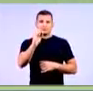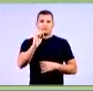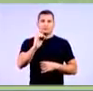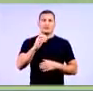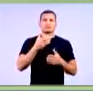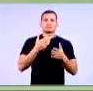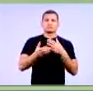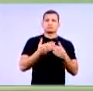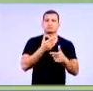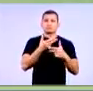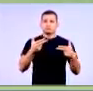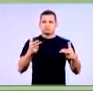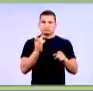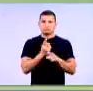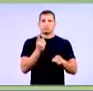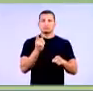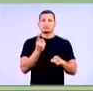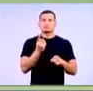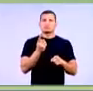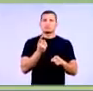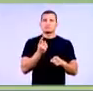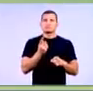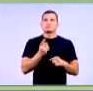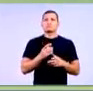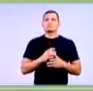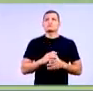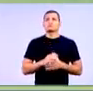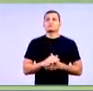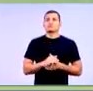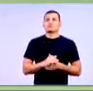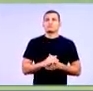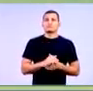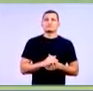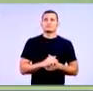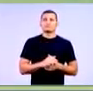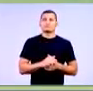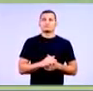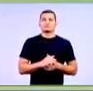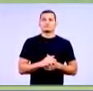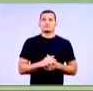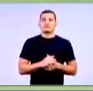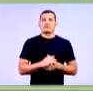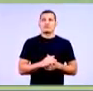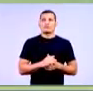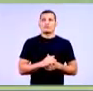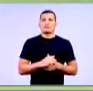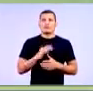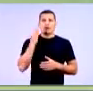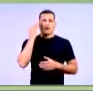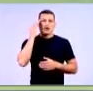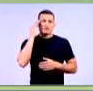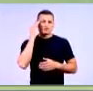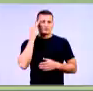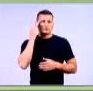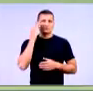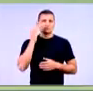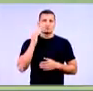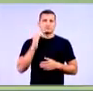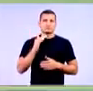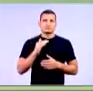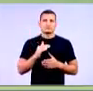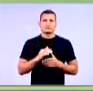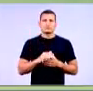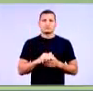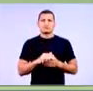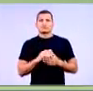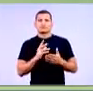qualquer elemento identificado em sua forma bruta que por si só não conduz à compreensão de um determinado